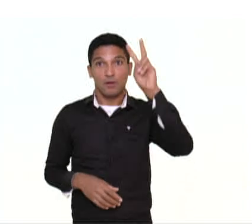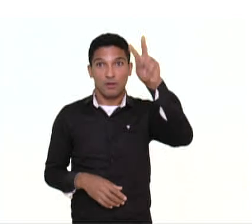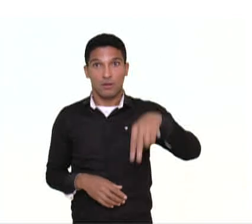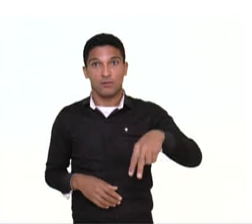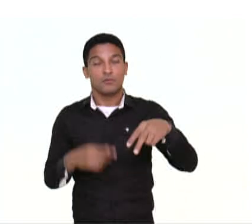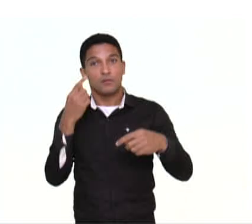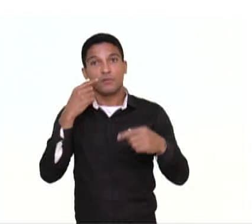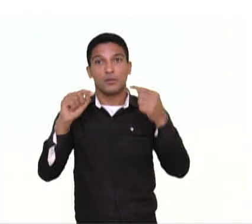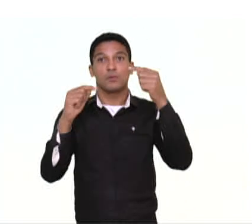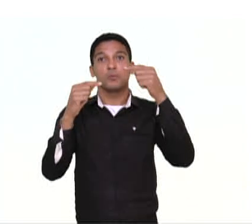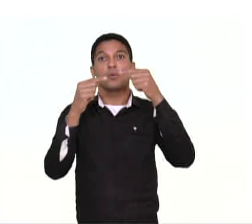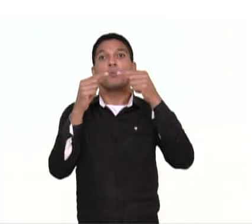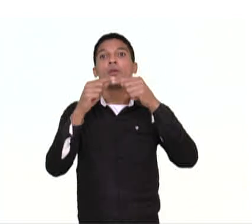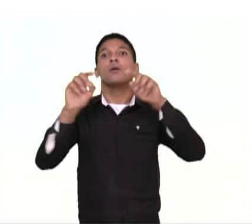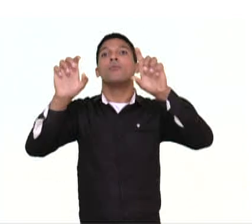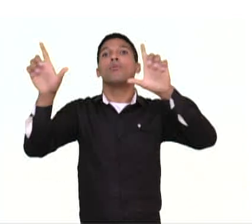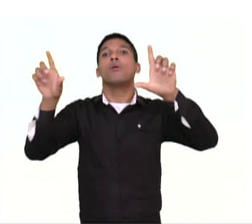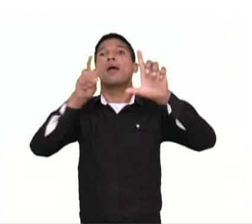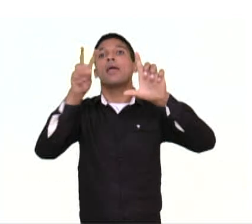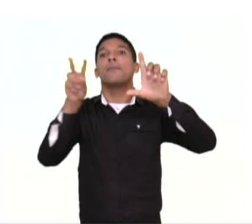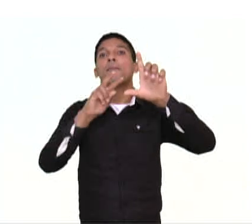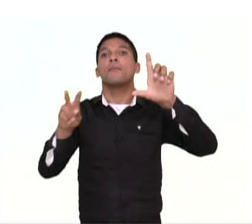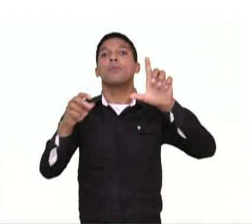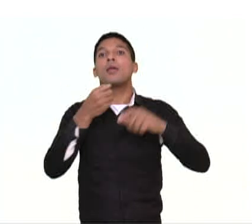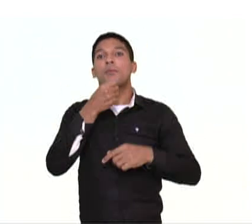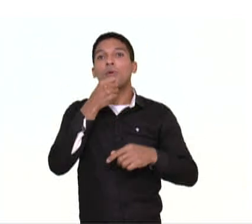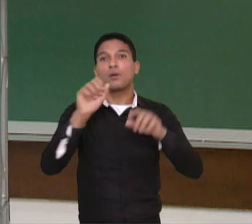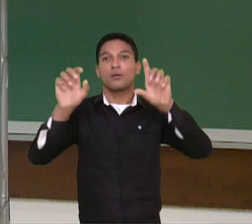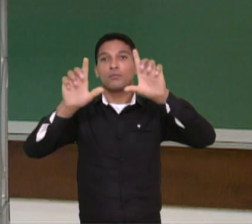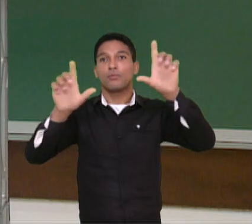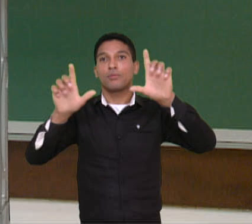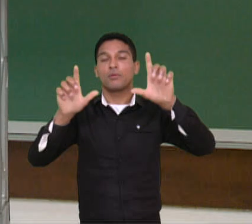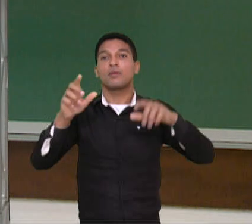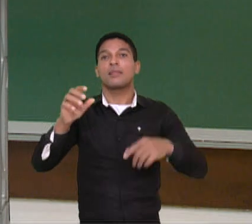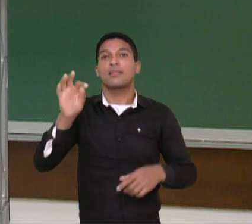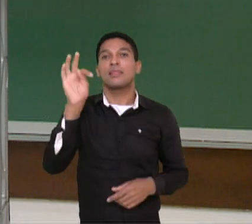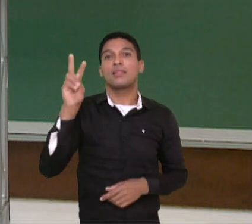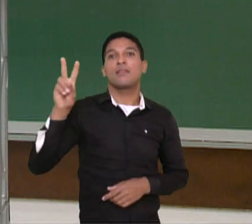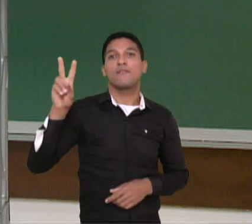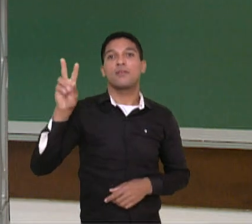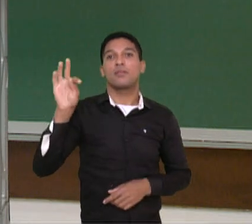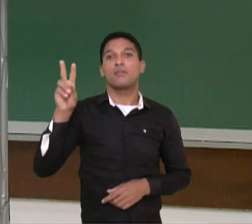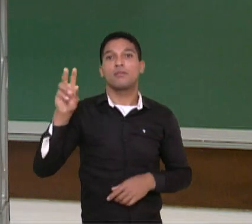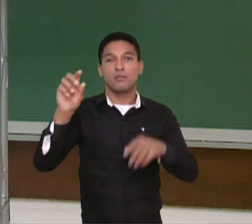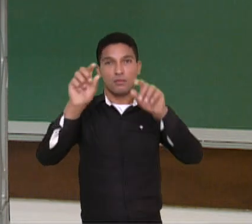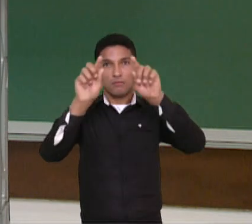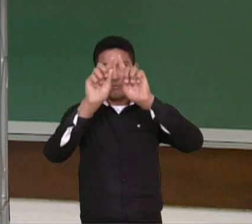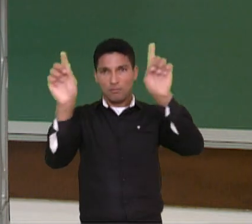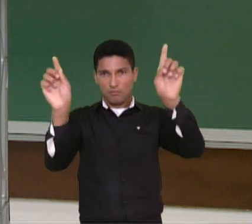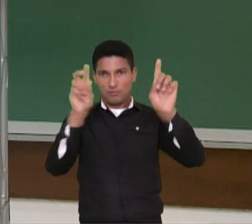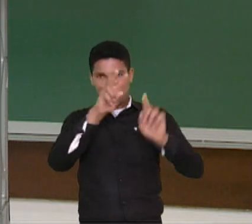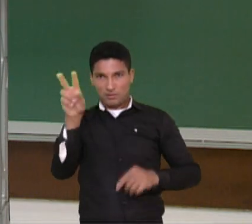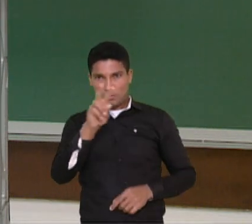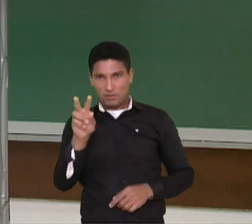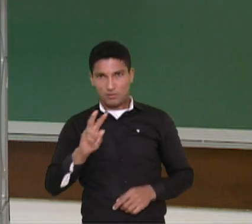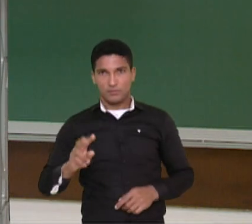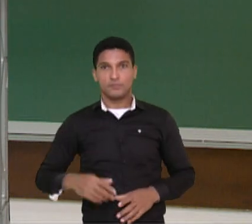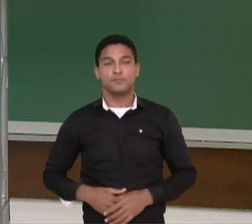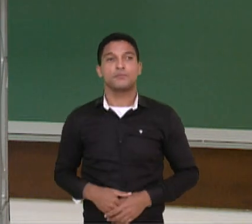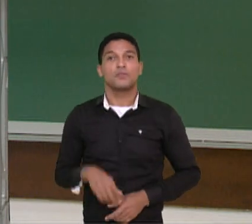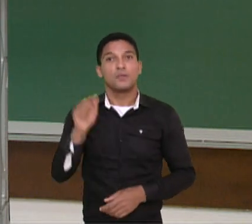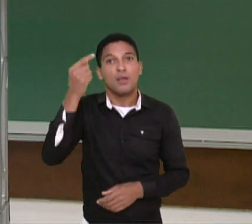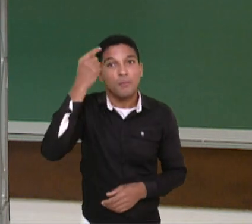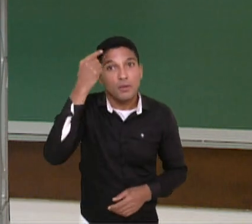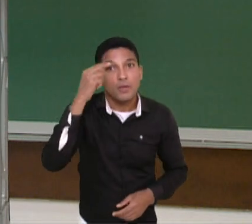de comunicação de massa. Pessoal, essa é uma questão do Enem. Vocês precisam, então, pensar e repensar a resposta. É importante